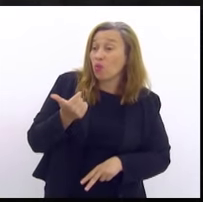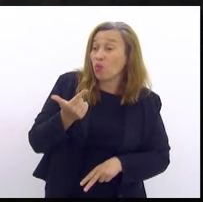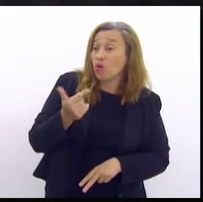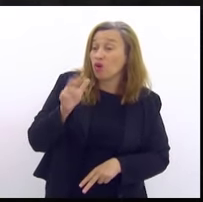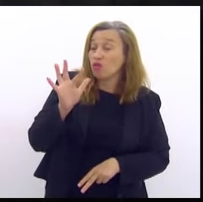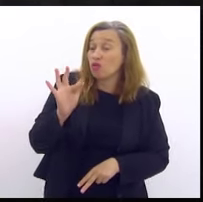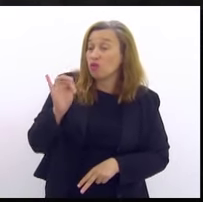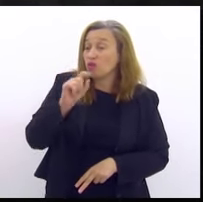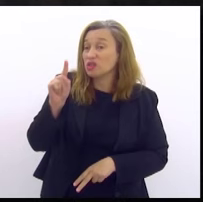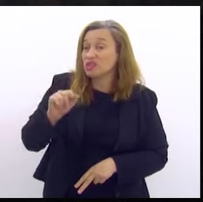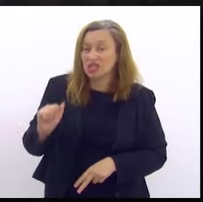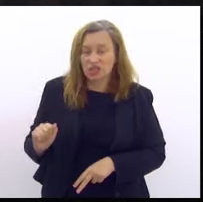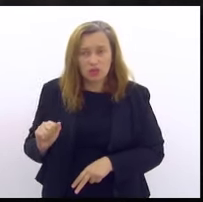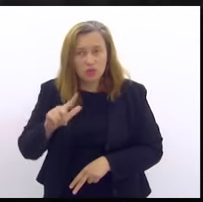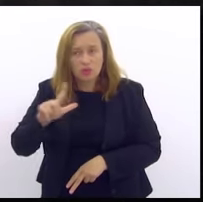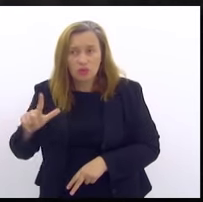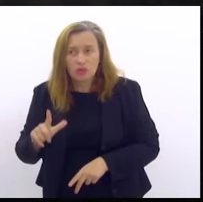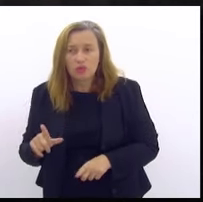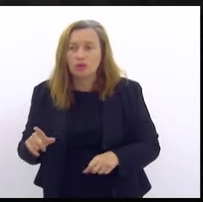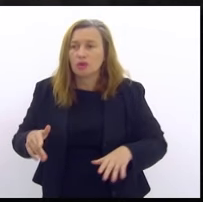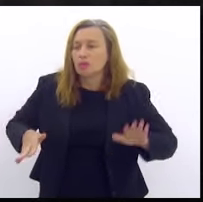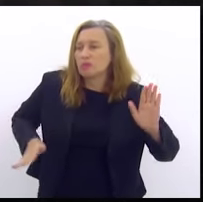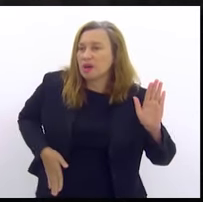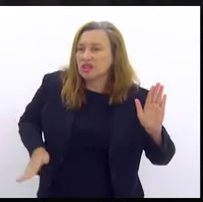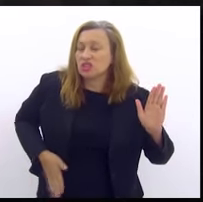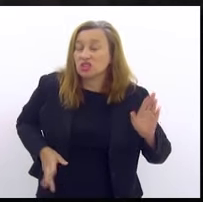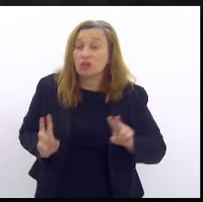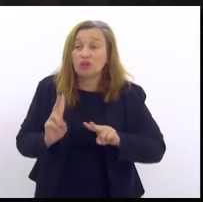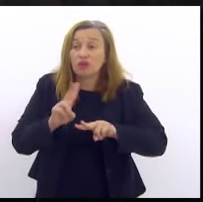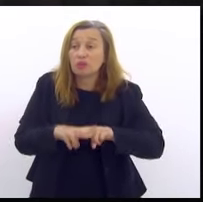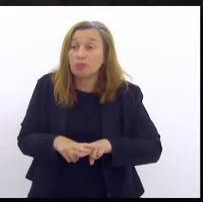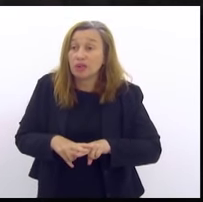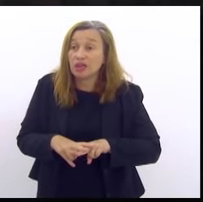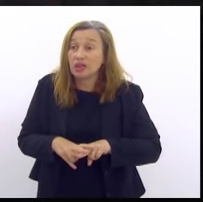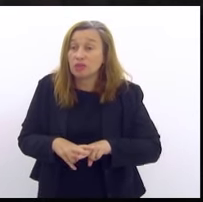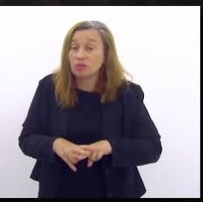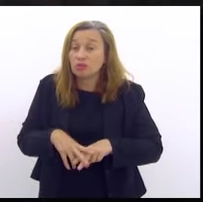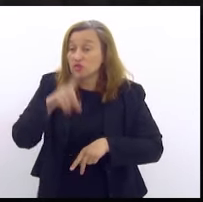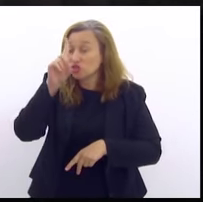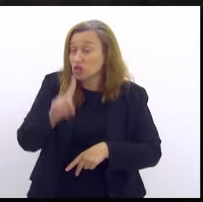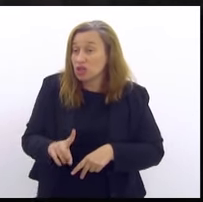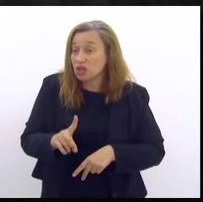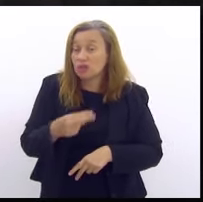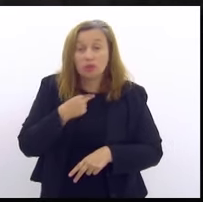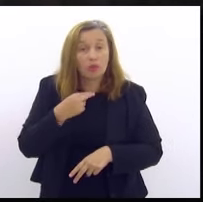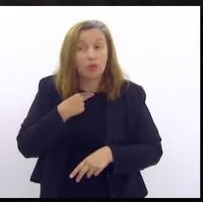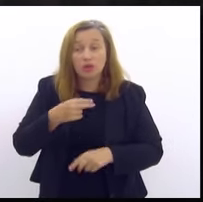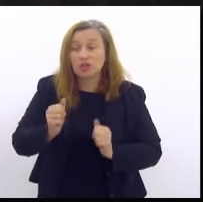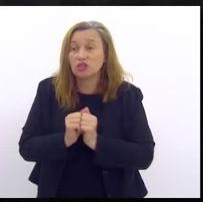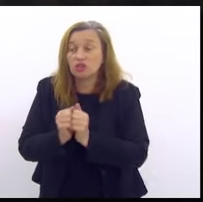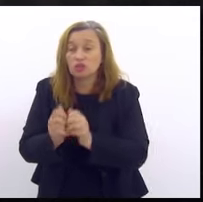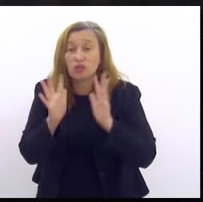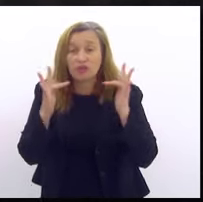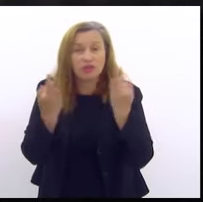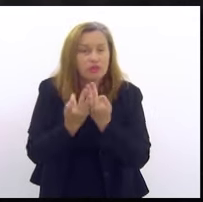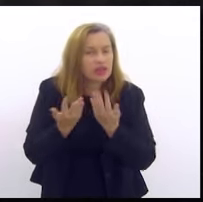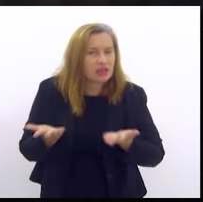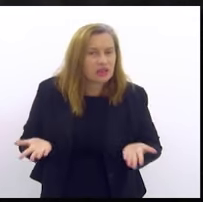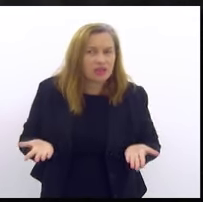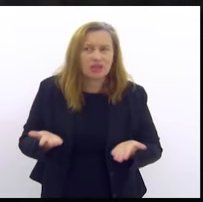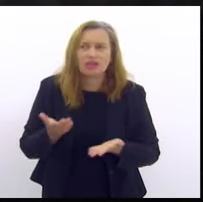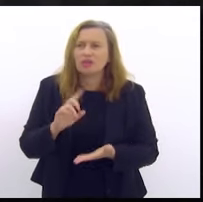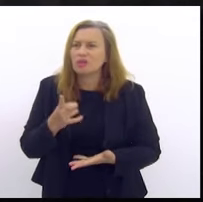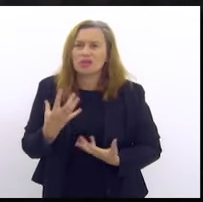prendendo traficante. Estão ficando presos, cerceado o direito de estar com a sua família. Isso é